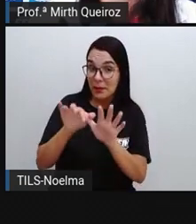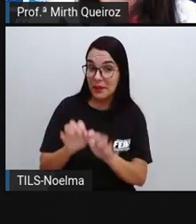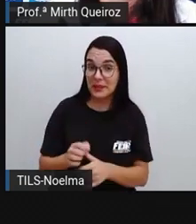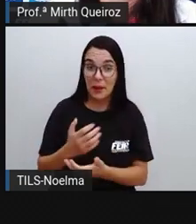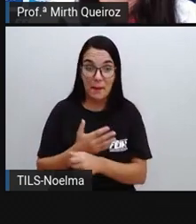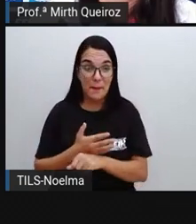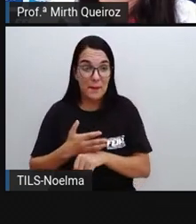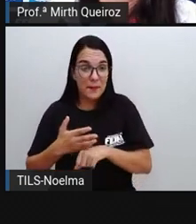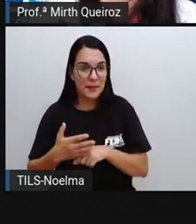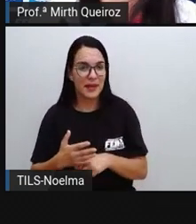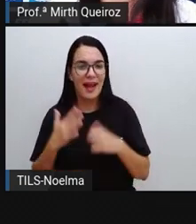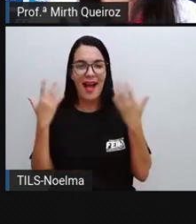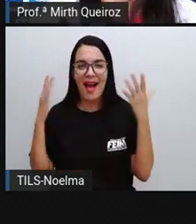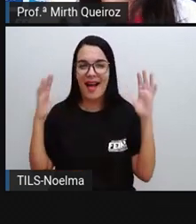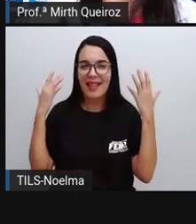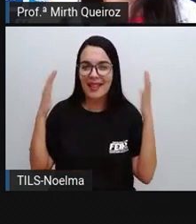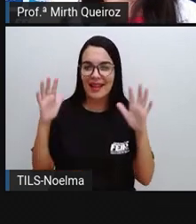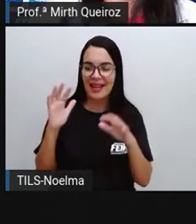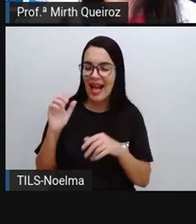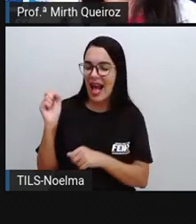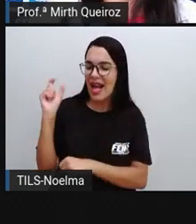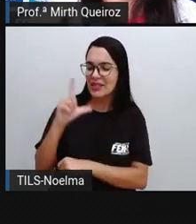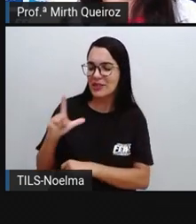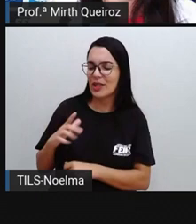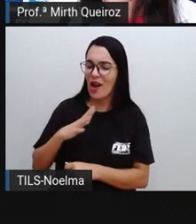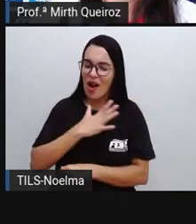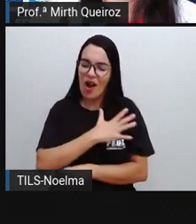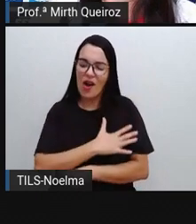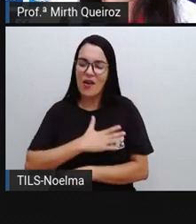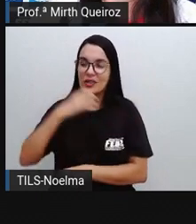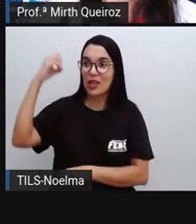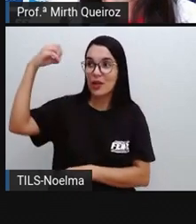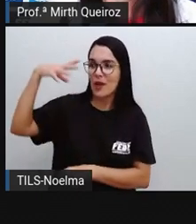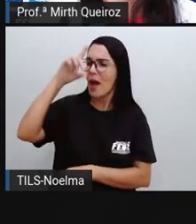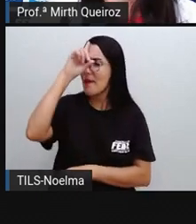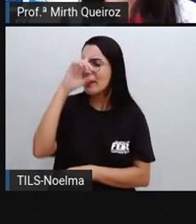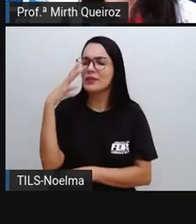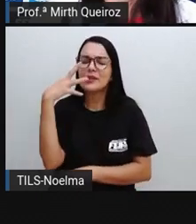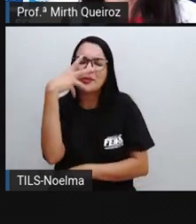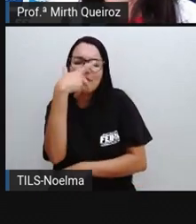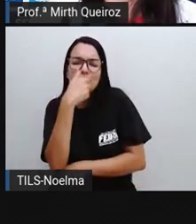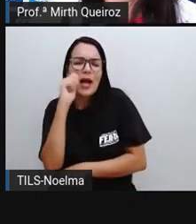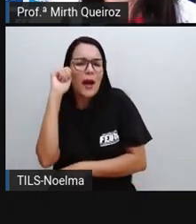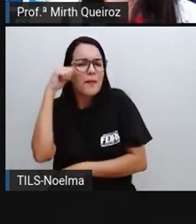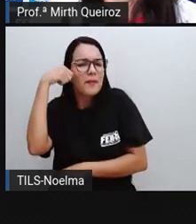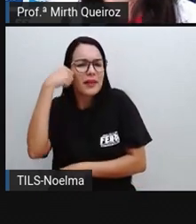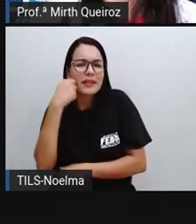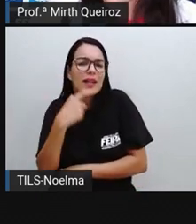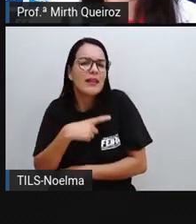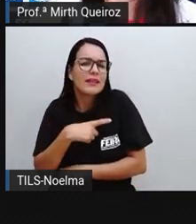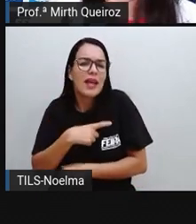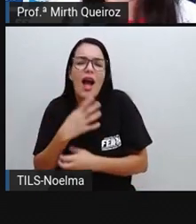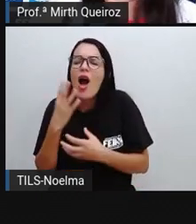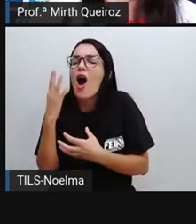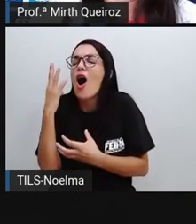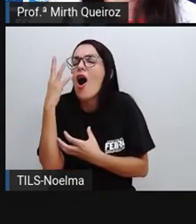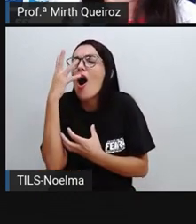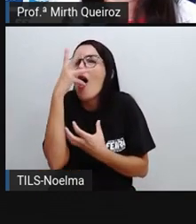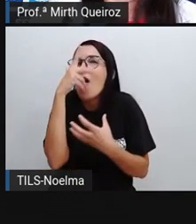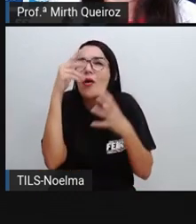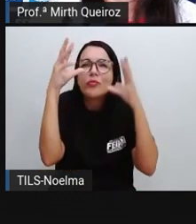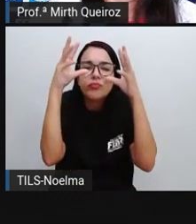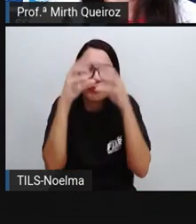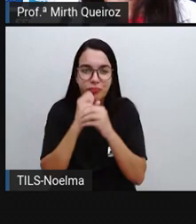azuis gostam muito de luz. As amarelinhas tão bonitinhas. E as pretas, então? Oh, que